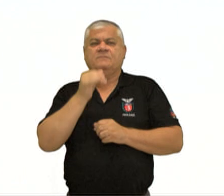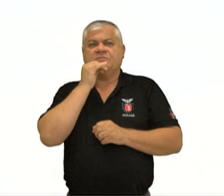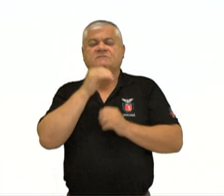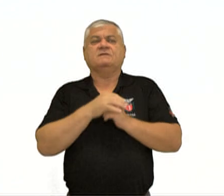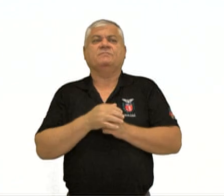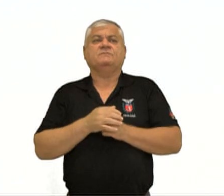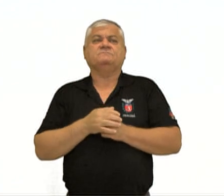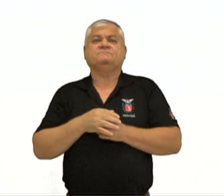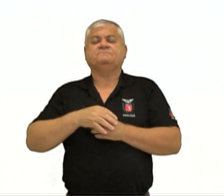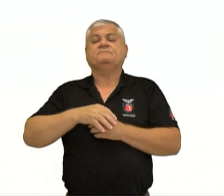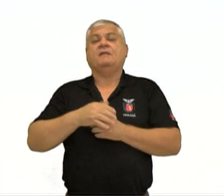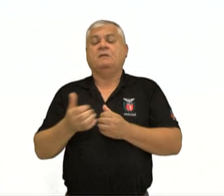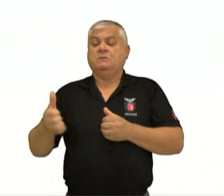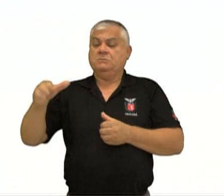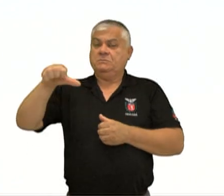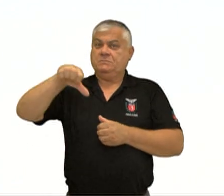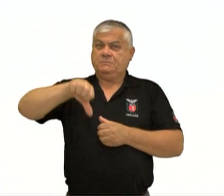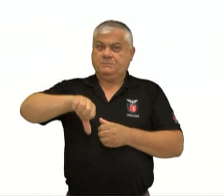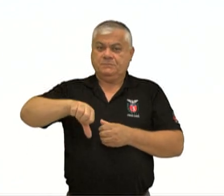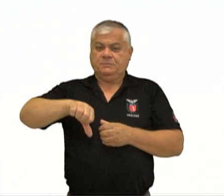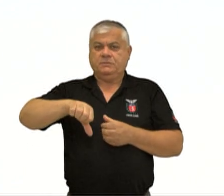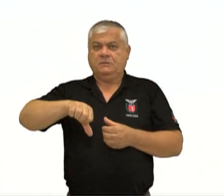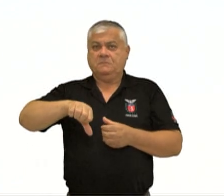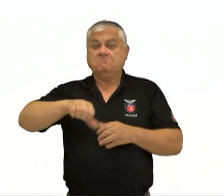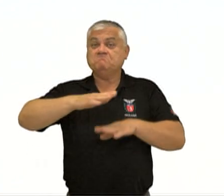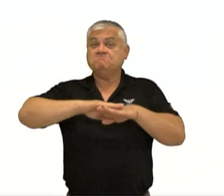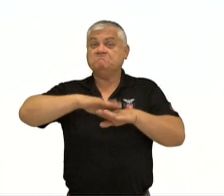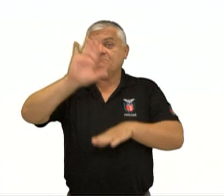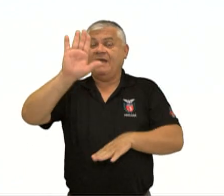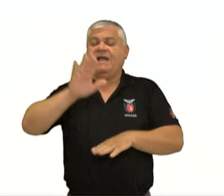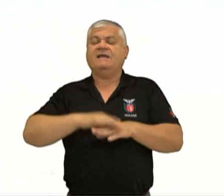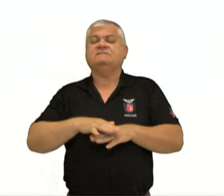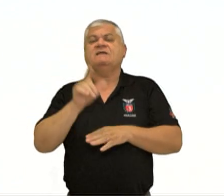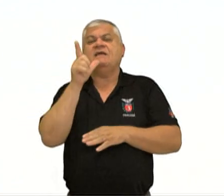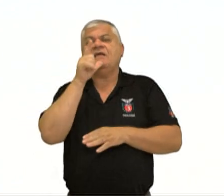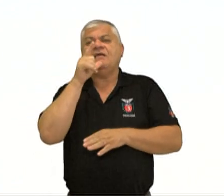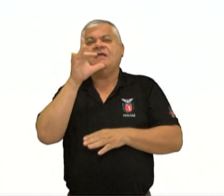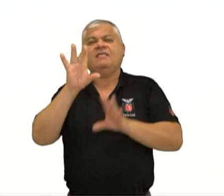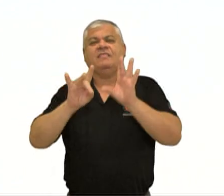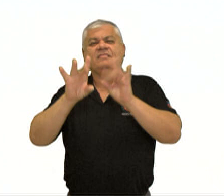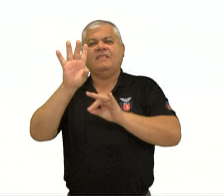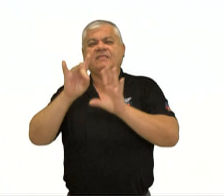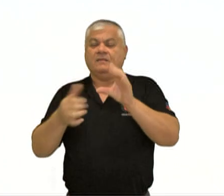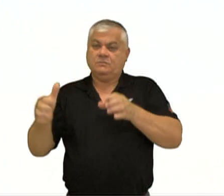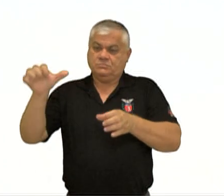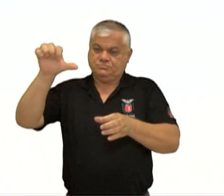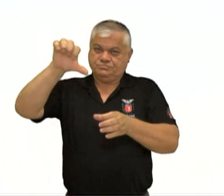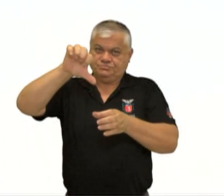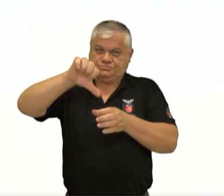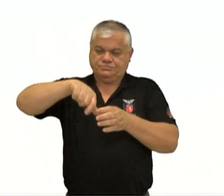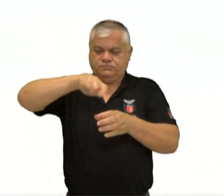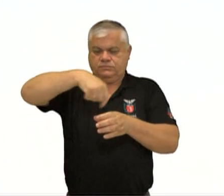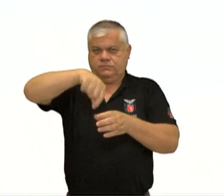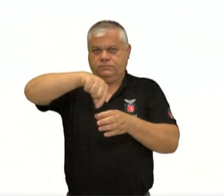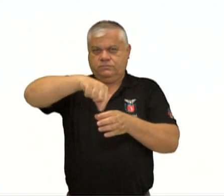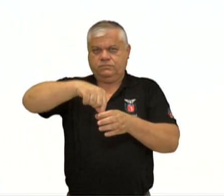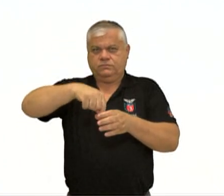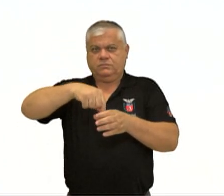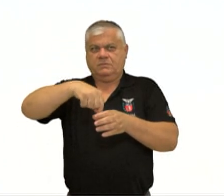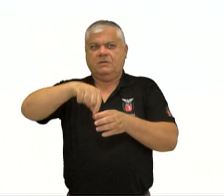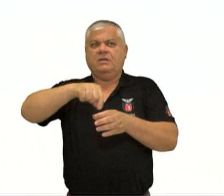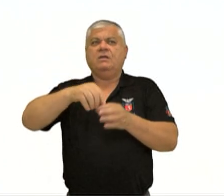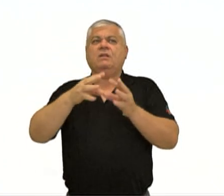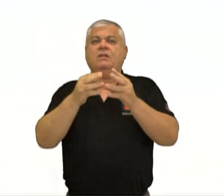soluções, isso é, acrescentar a elas um pouco mais de solvente do que o necessário aí para preparar. Diluir